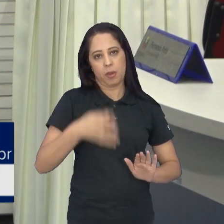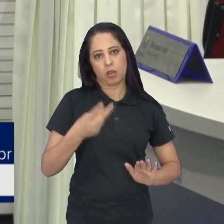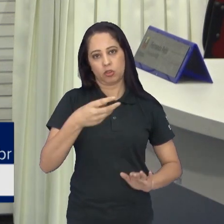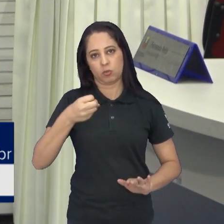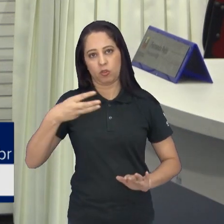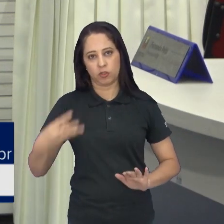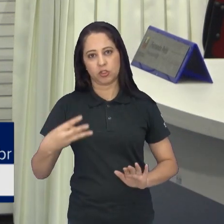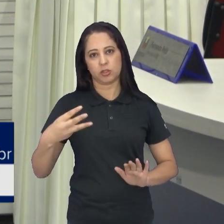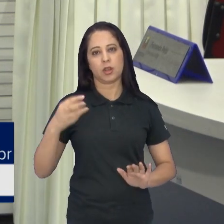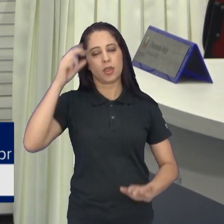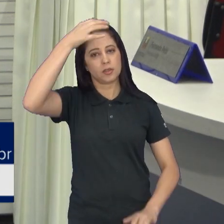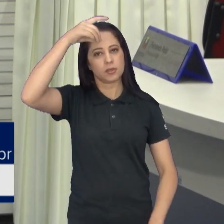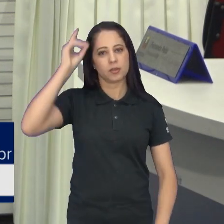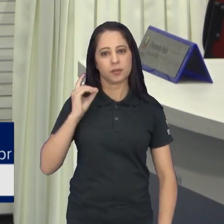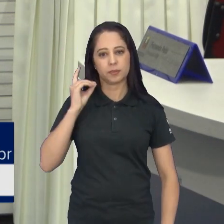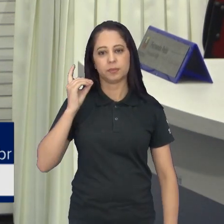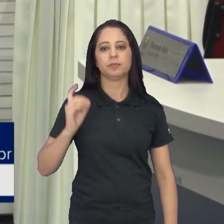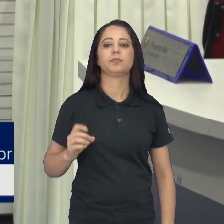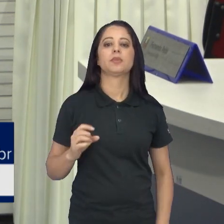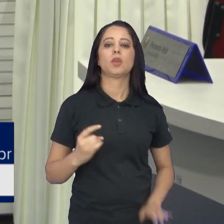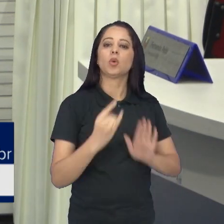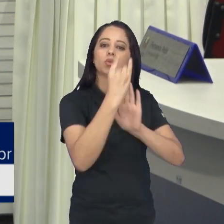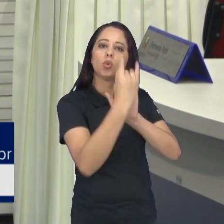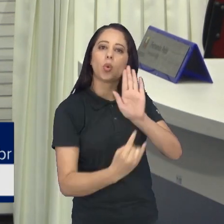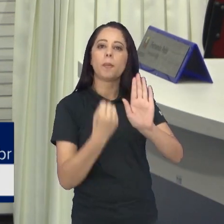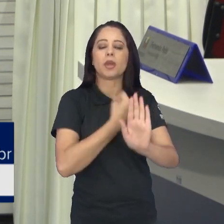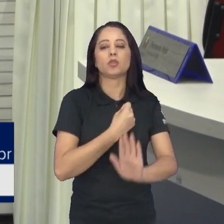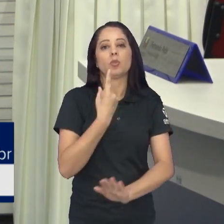962/2023, da vereadora Dulce Rita. Processo